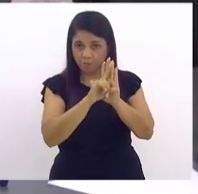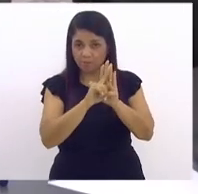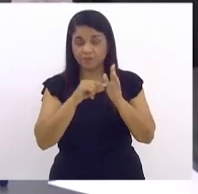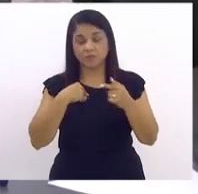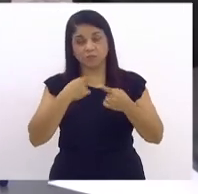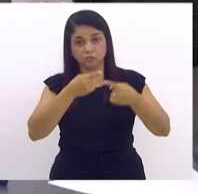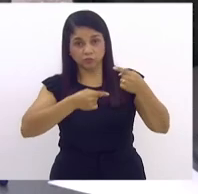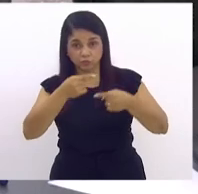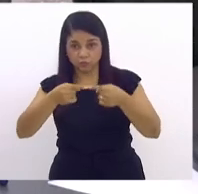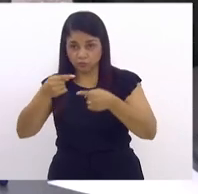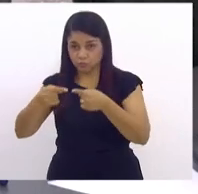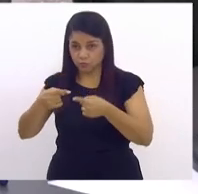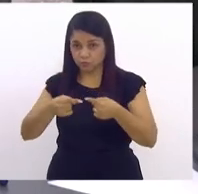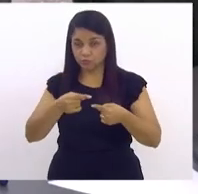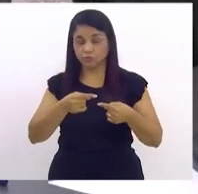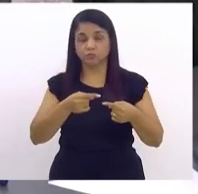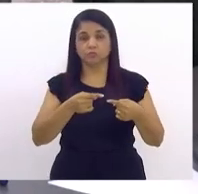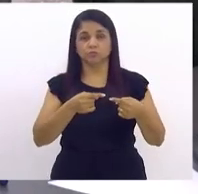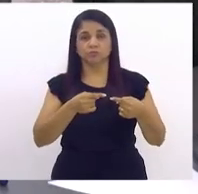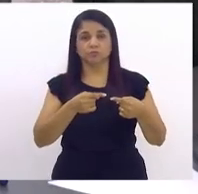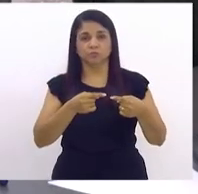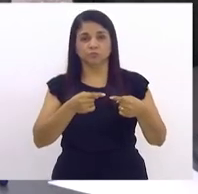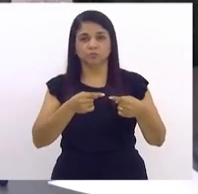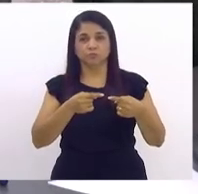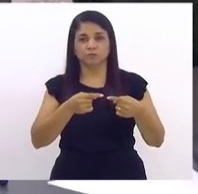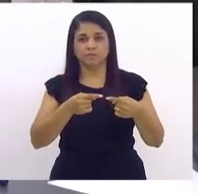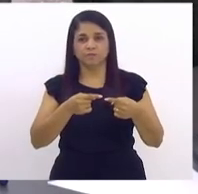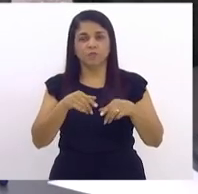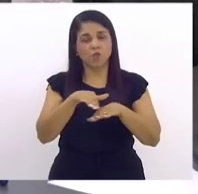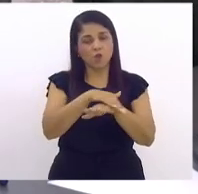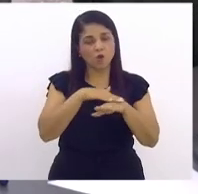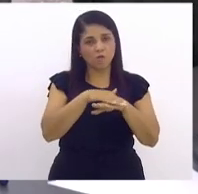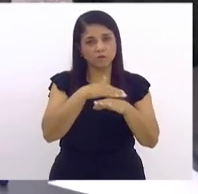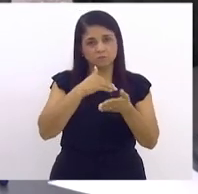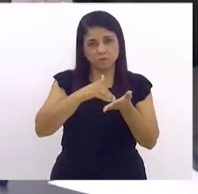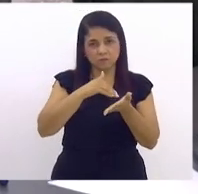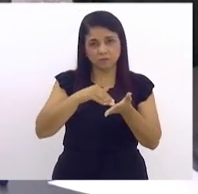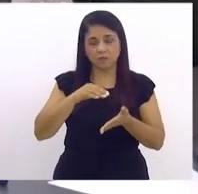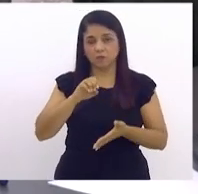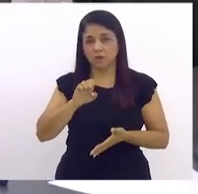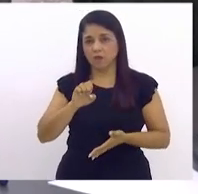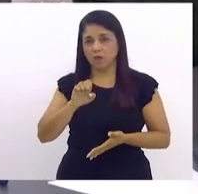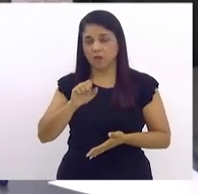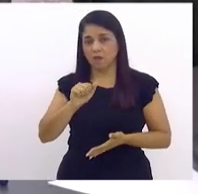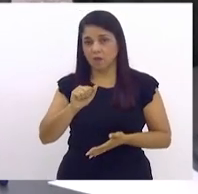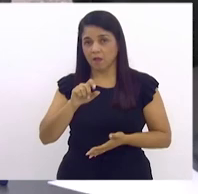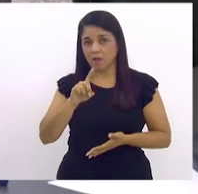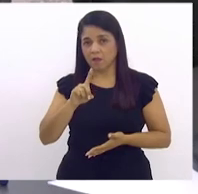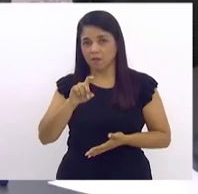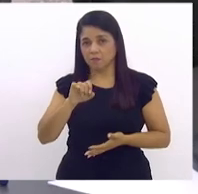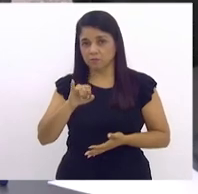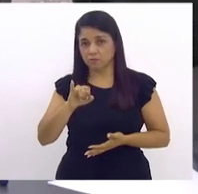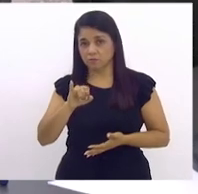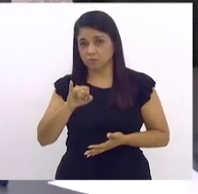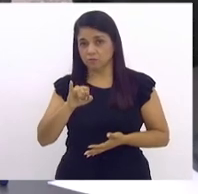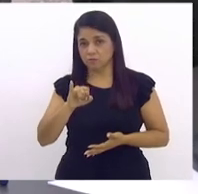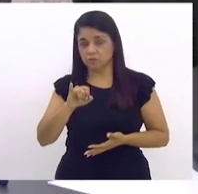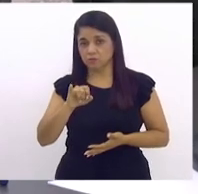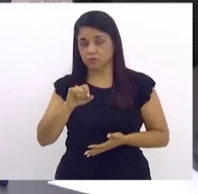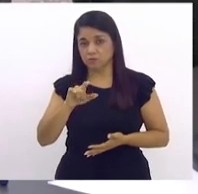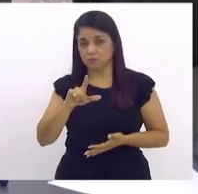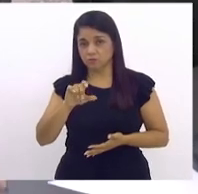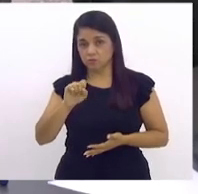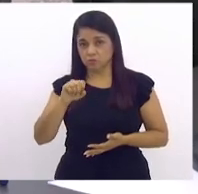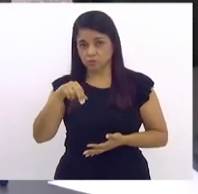está sendo discutido, e em conversa com o secretário Adilson, na verdade, para que os